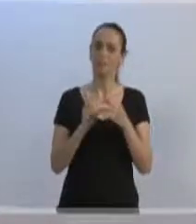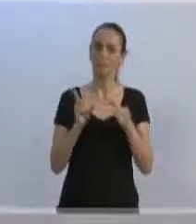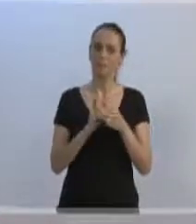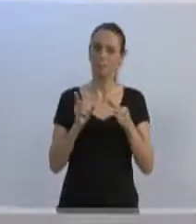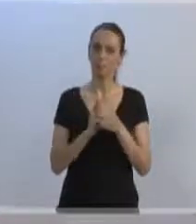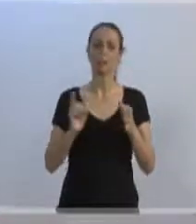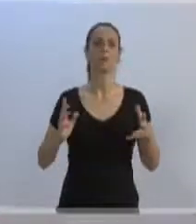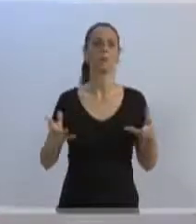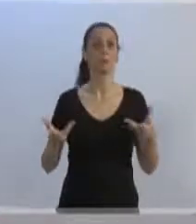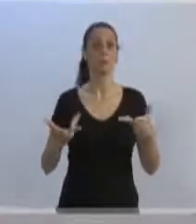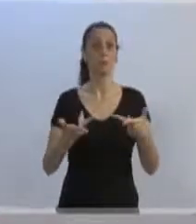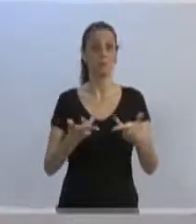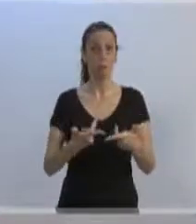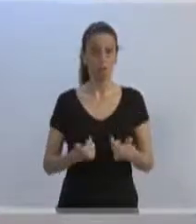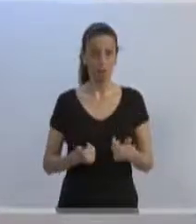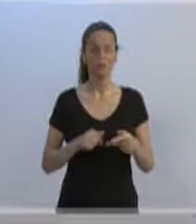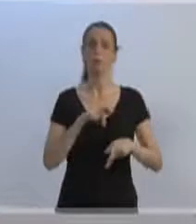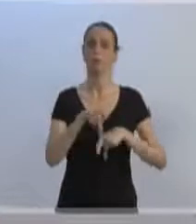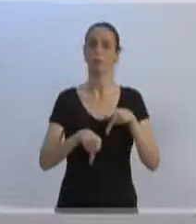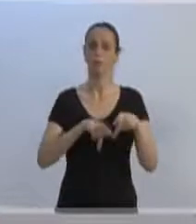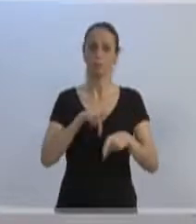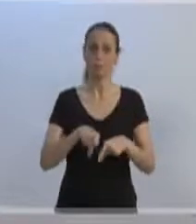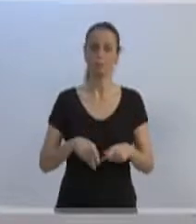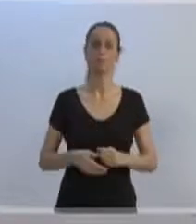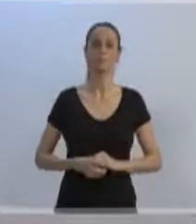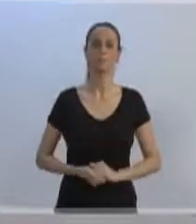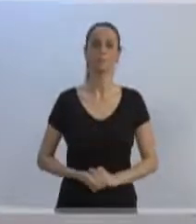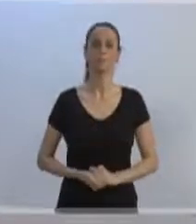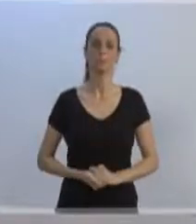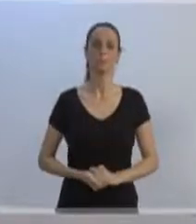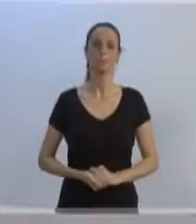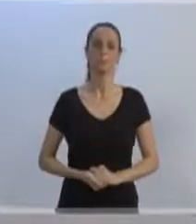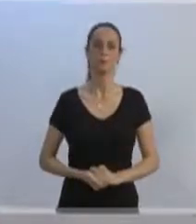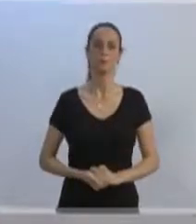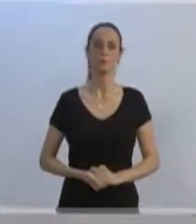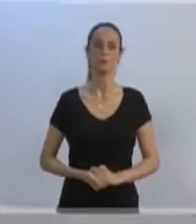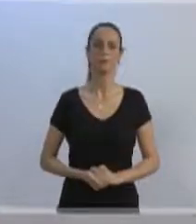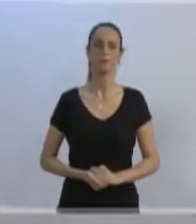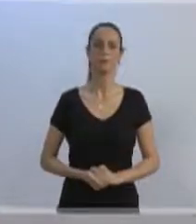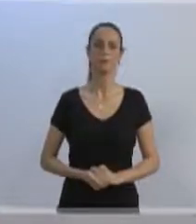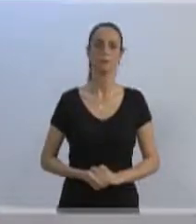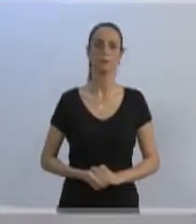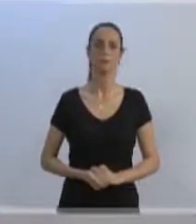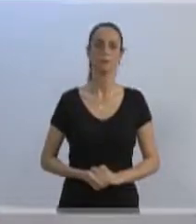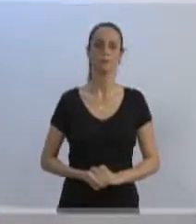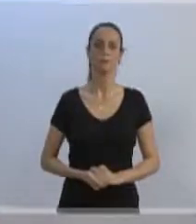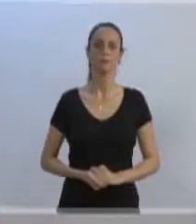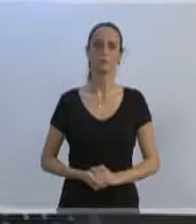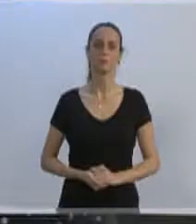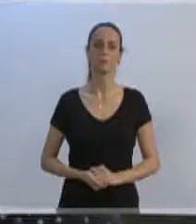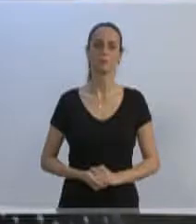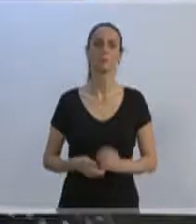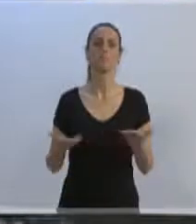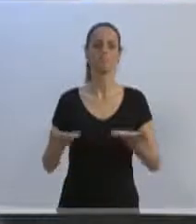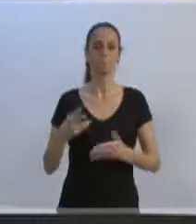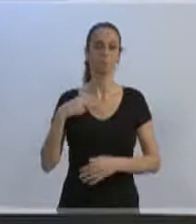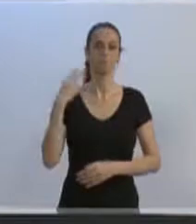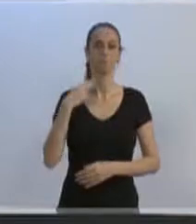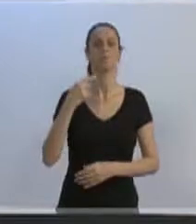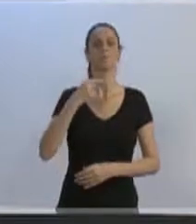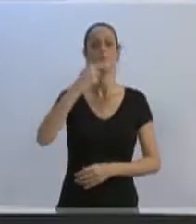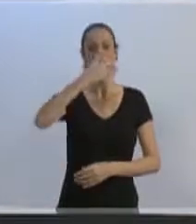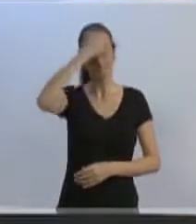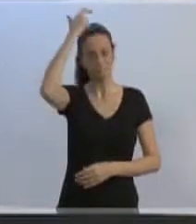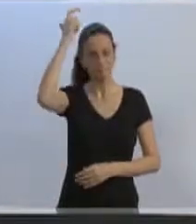de qualidade à população a autorização do morador o vereador adriano pereira